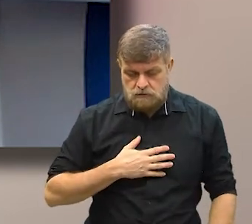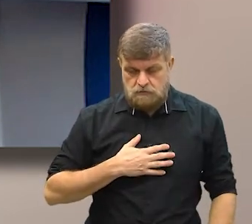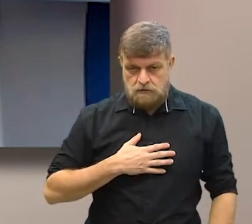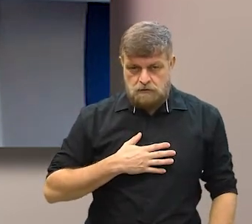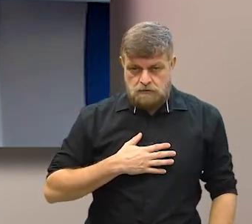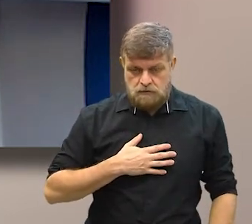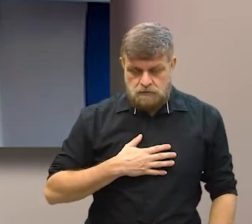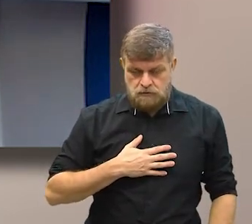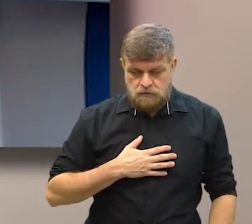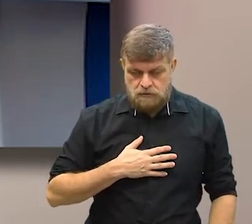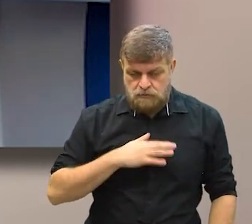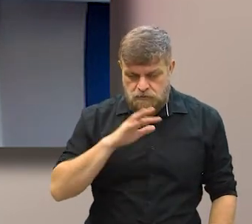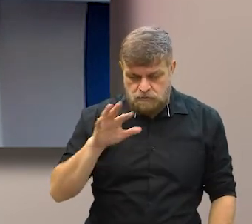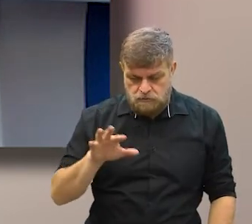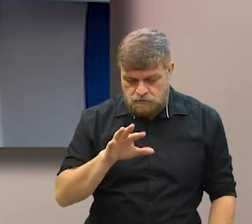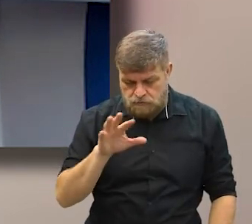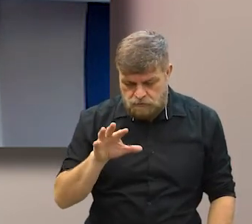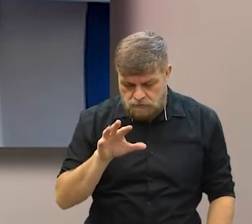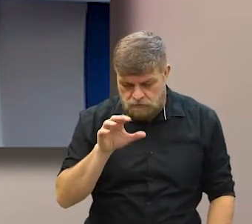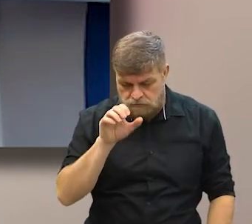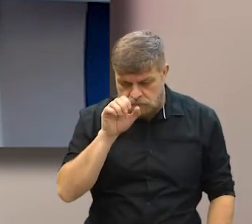apenas observando o ar que entra,